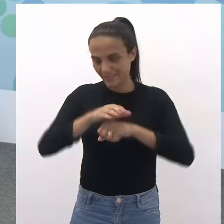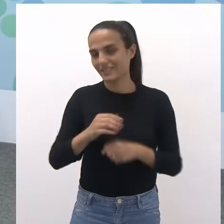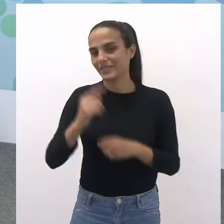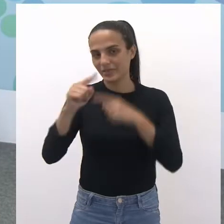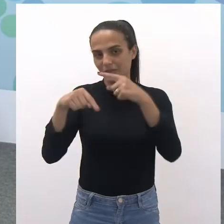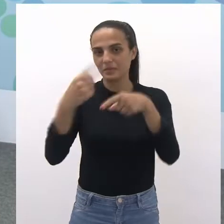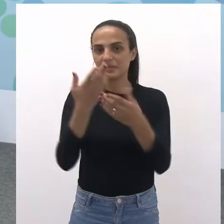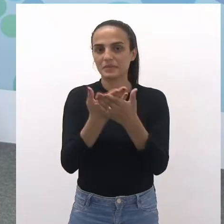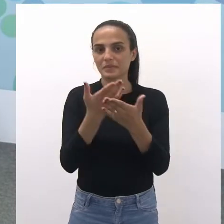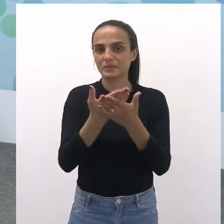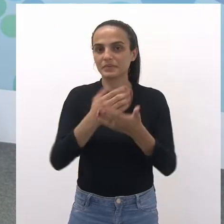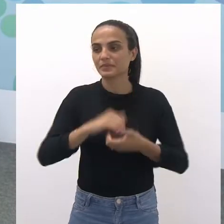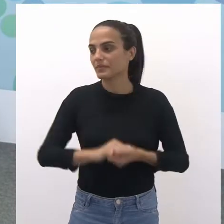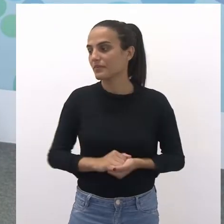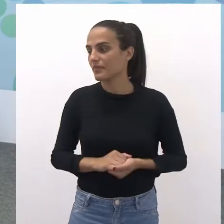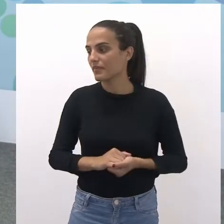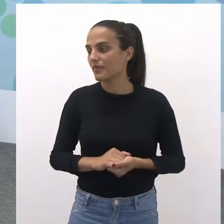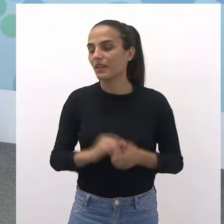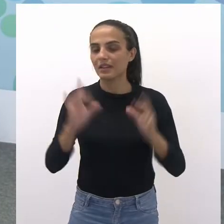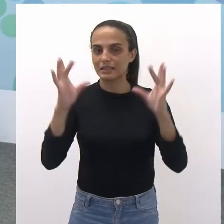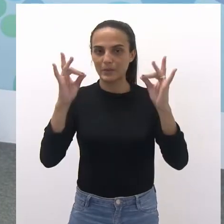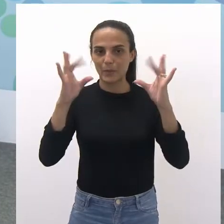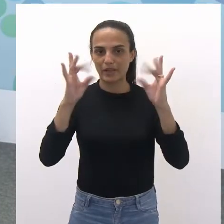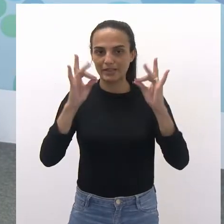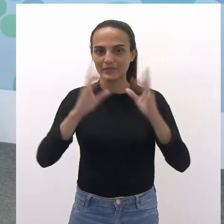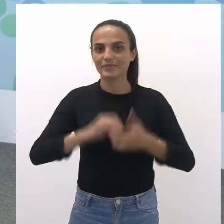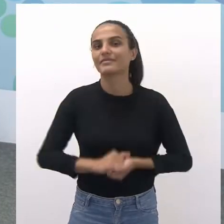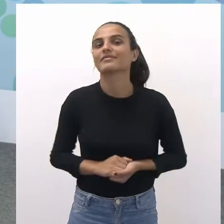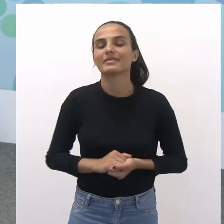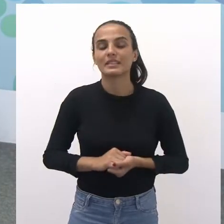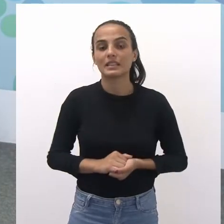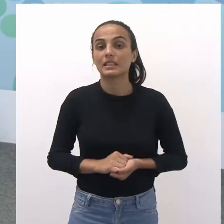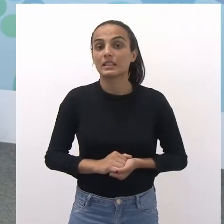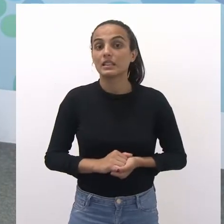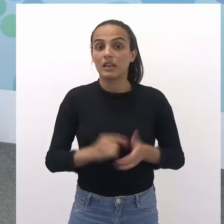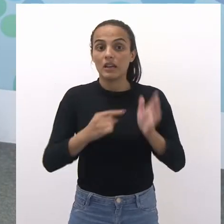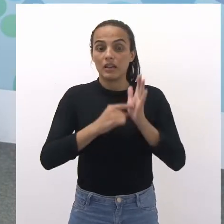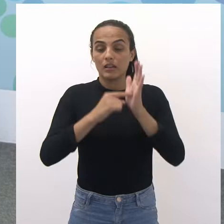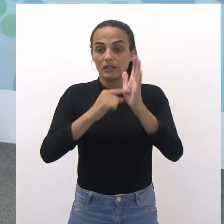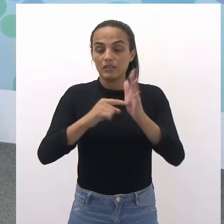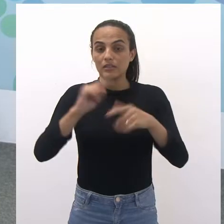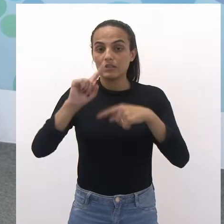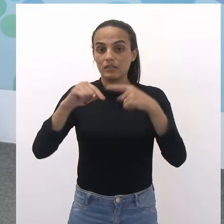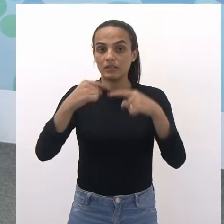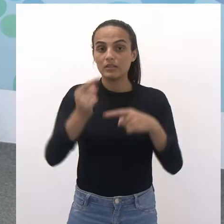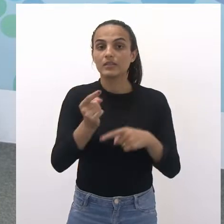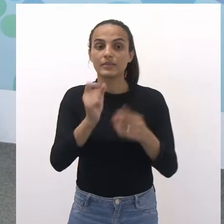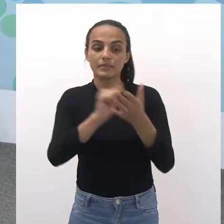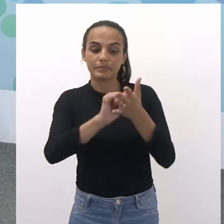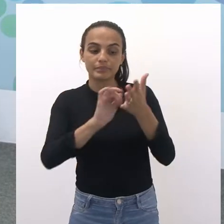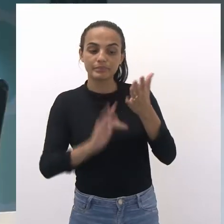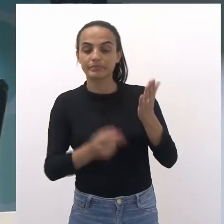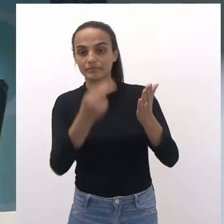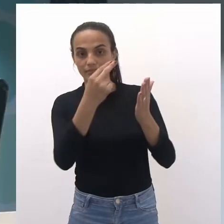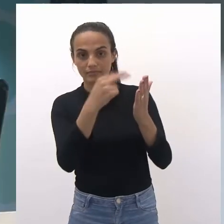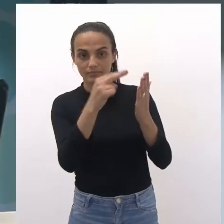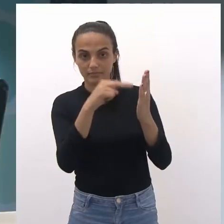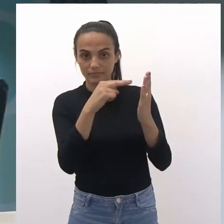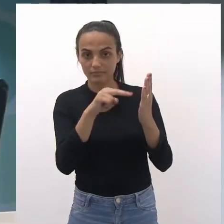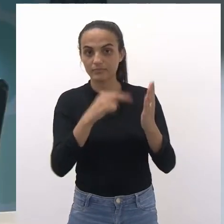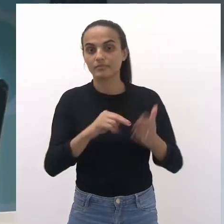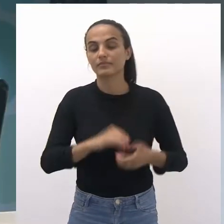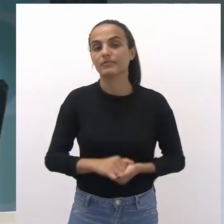frente, mas é muito interessante. E quando ela menciona disparar depois aí a questão da atividade escrita, que ela já vai